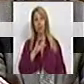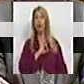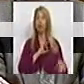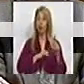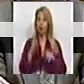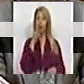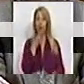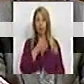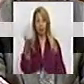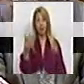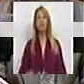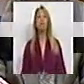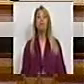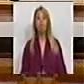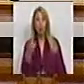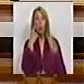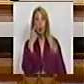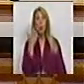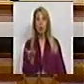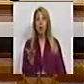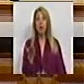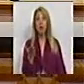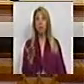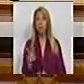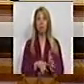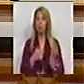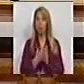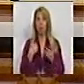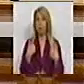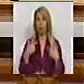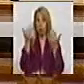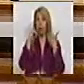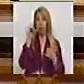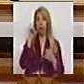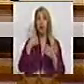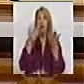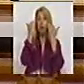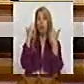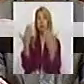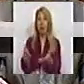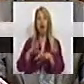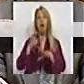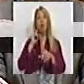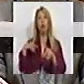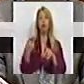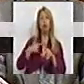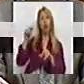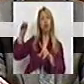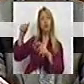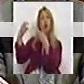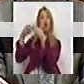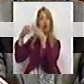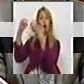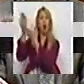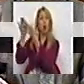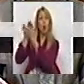Senhora deputada, conhece, porque sempre a informei, das nossas negociações em Bruxelas. Não